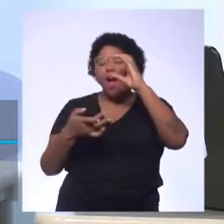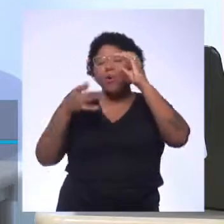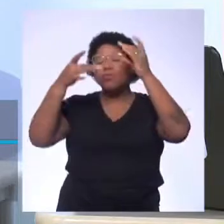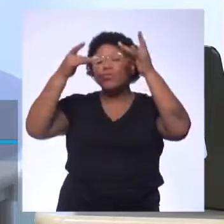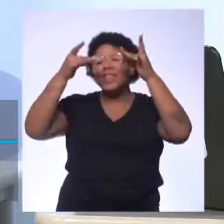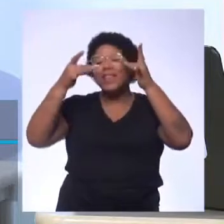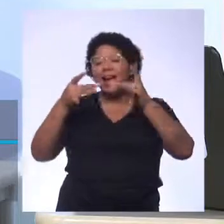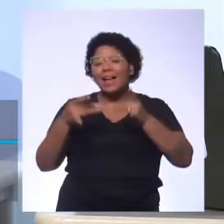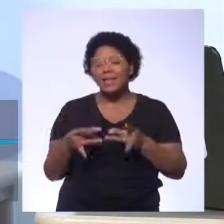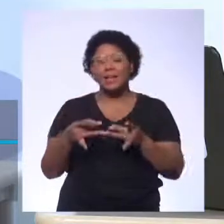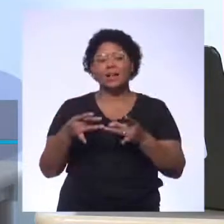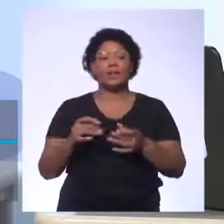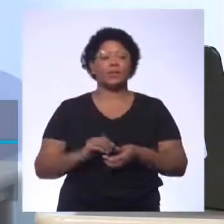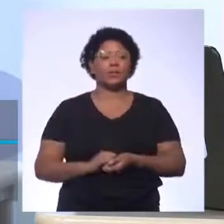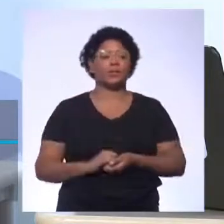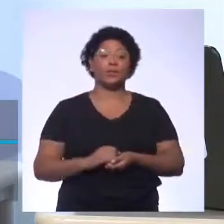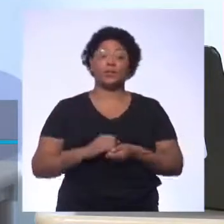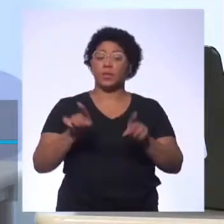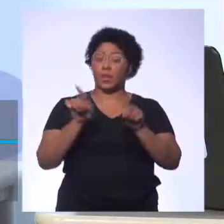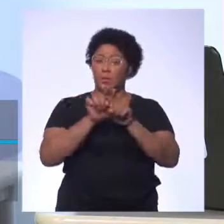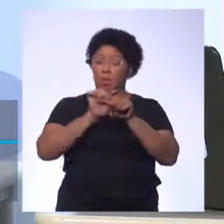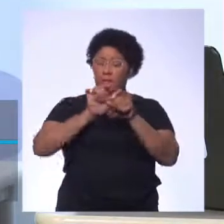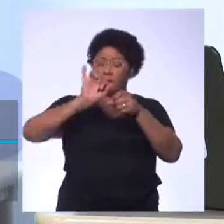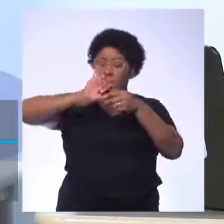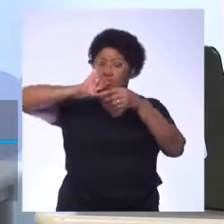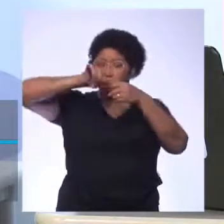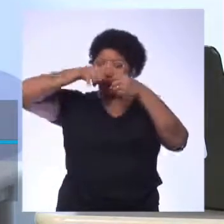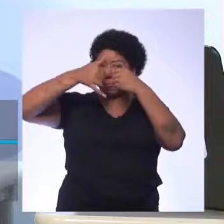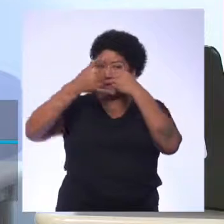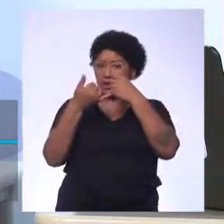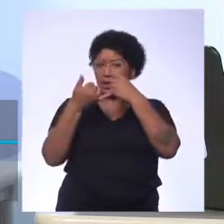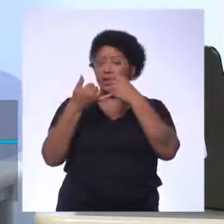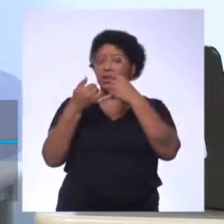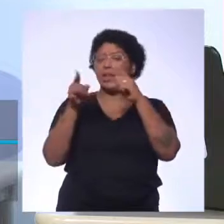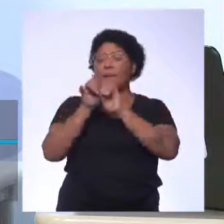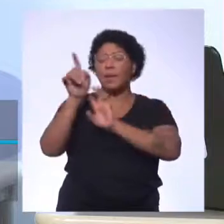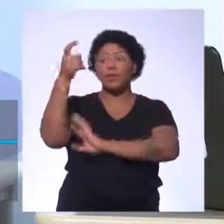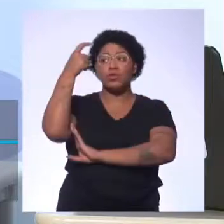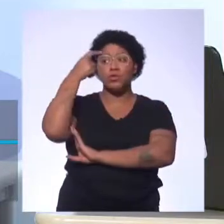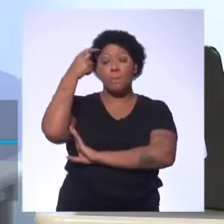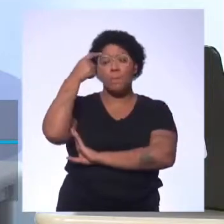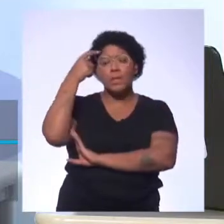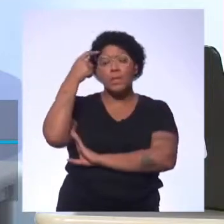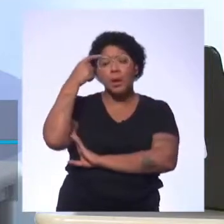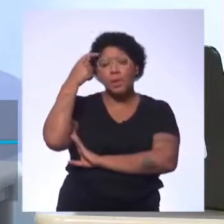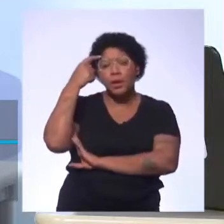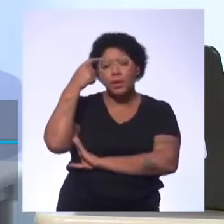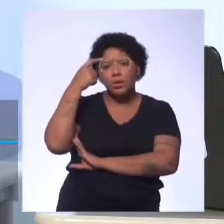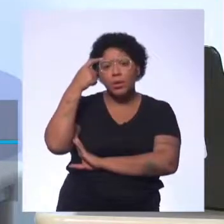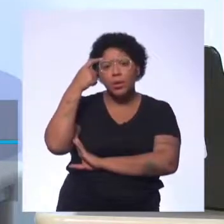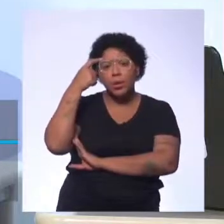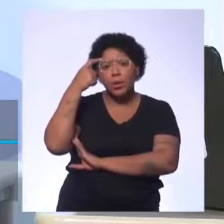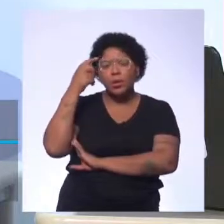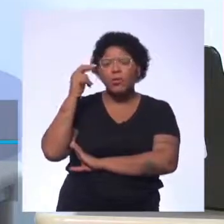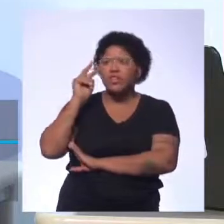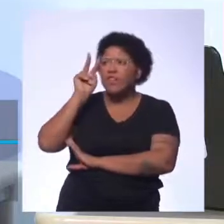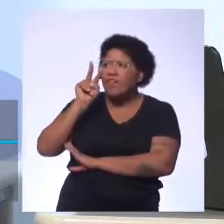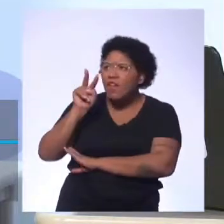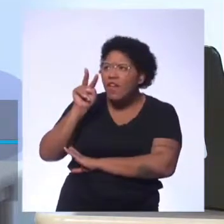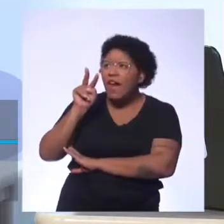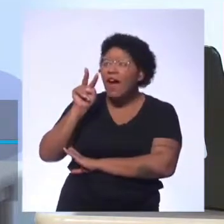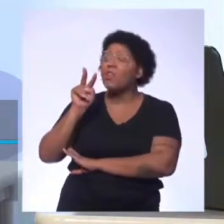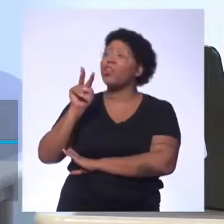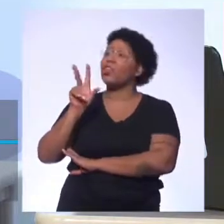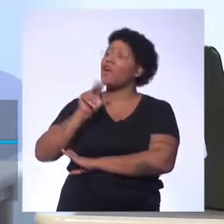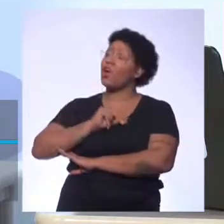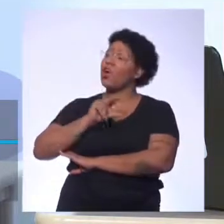alguns adjetivos que eles estão relacionados à parte psicológica. Que a Elaine falou, ela aparenta estar feliz.